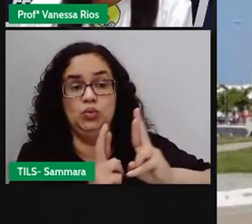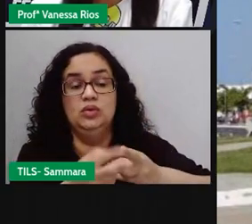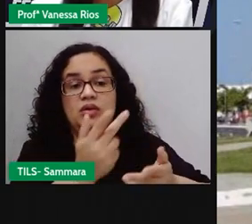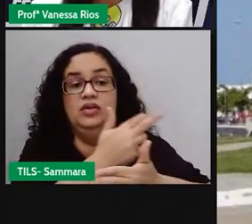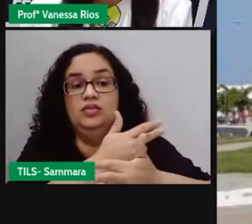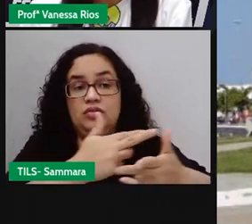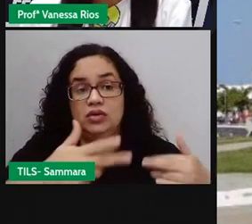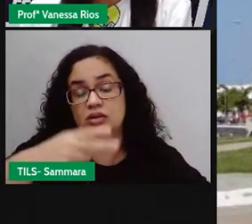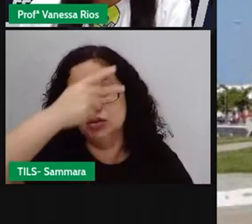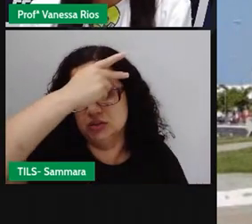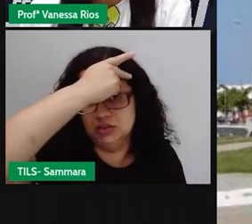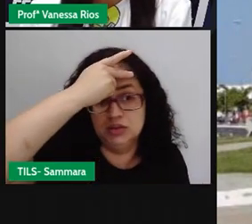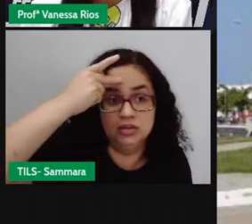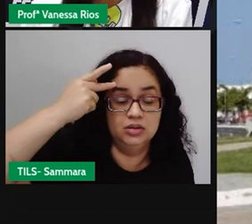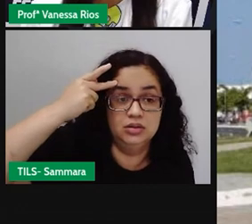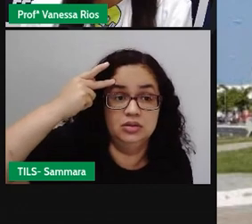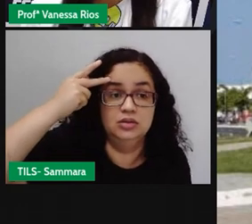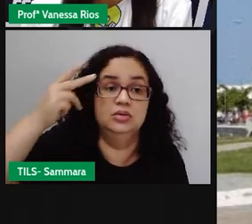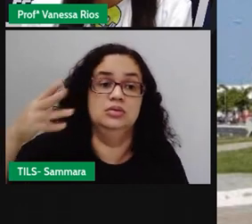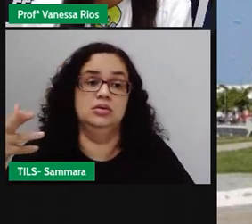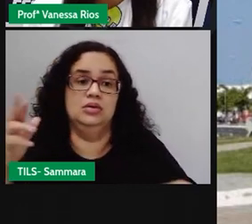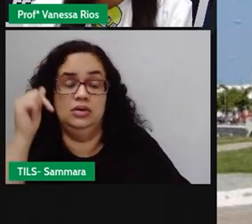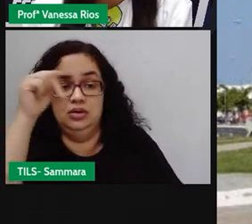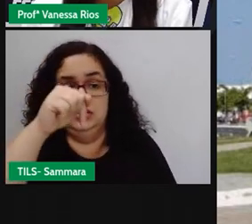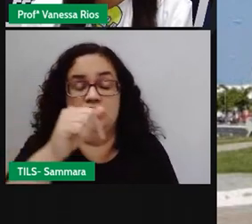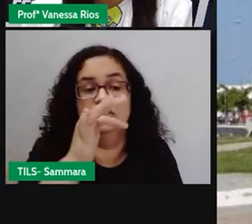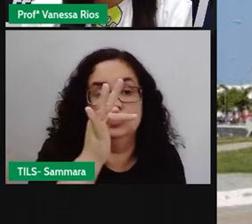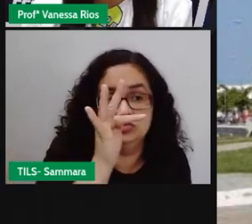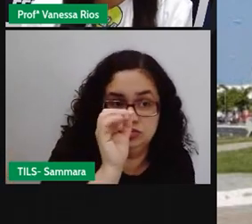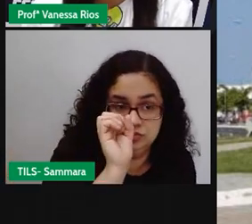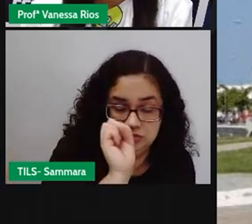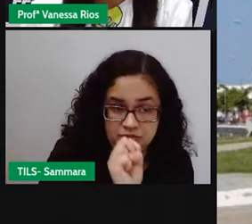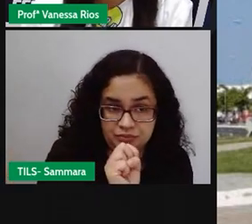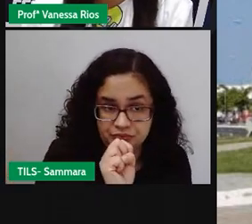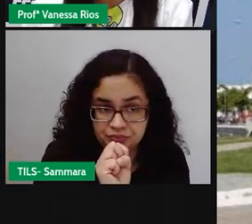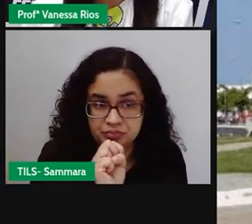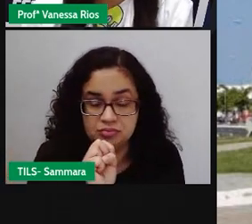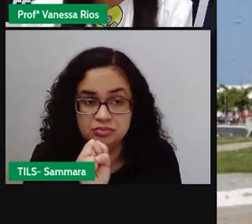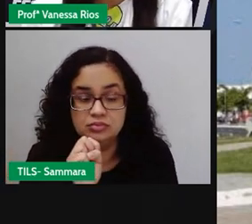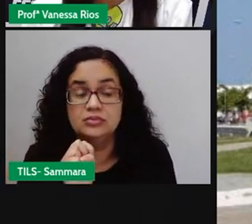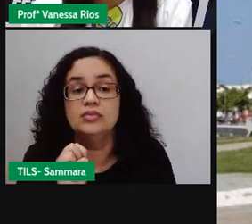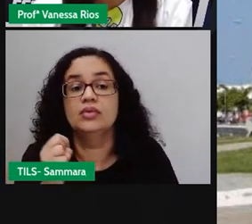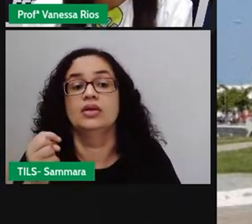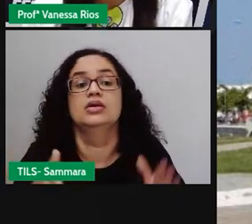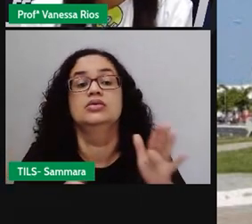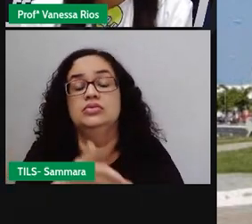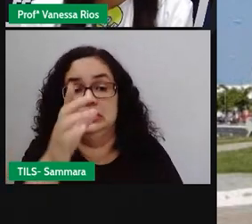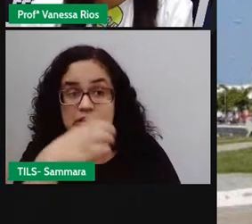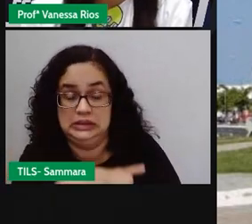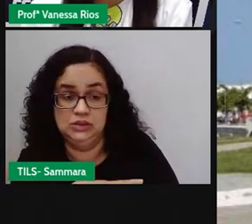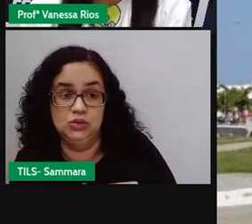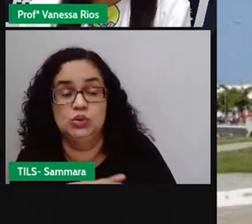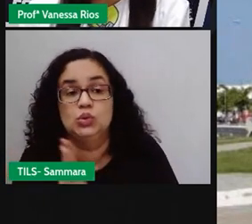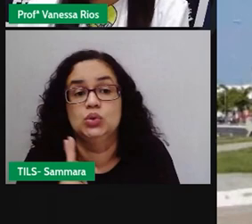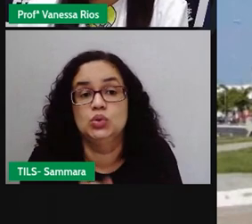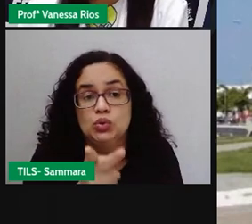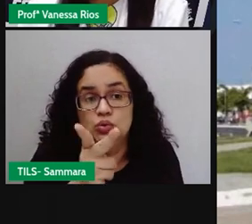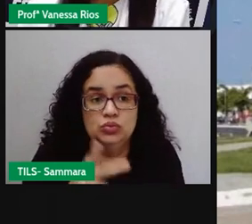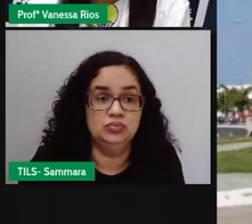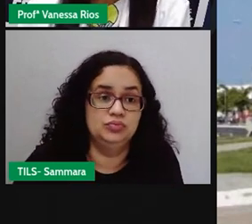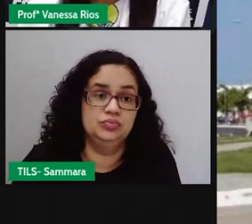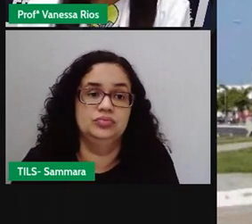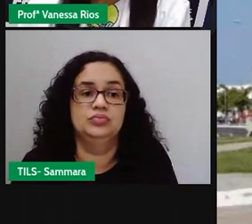vários destinos se cruzam, né? Passam por aqui para que os viajantes deem seguimento às suas